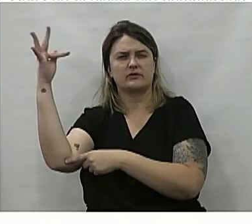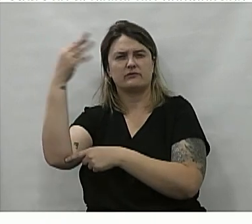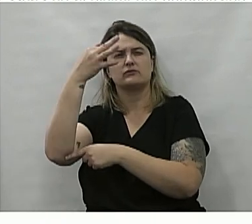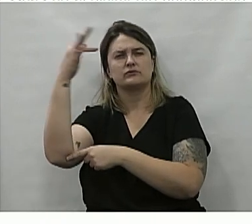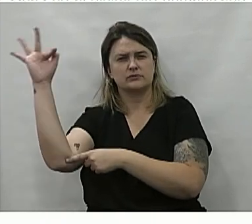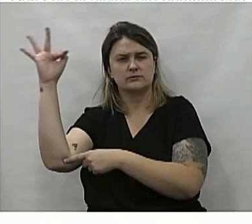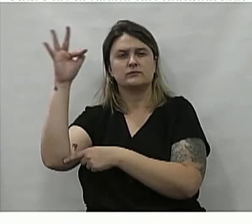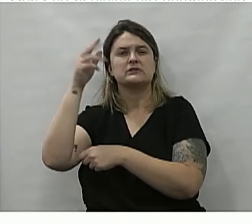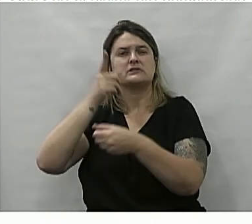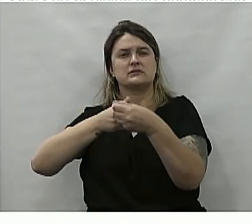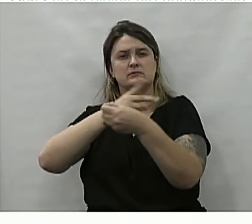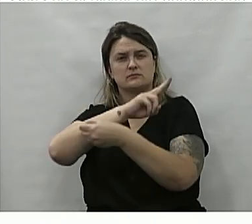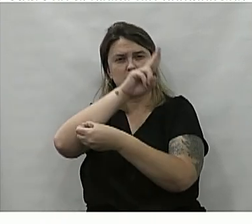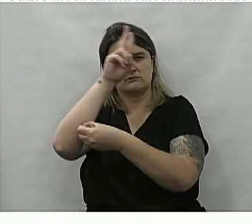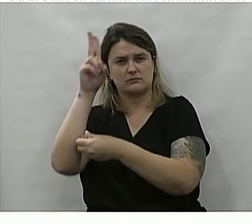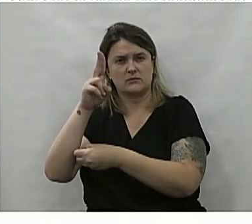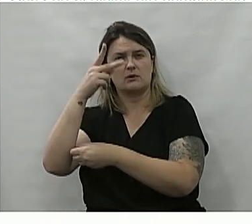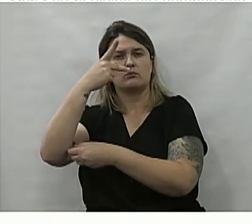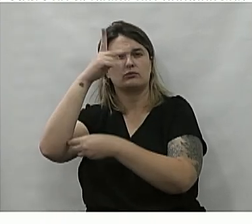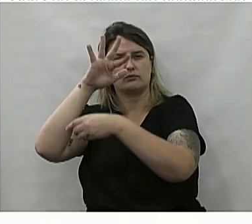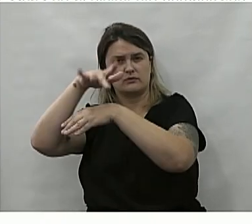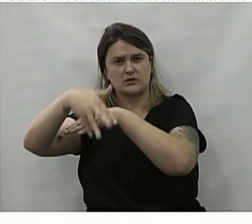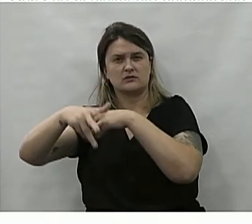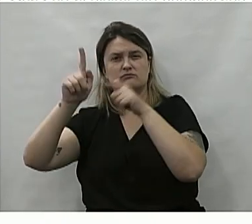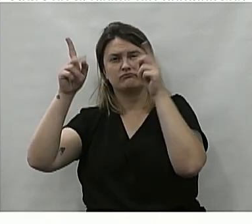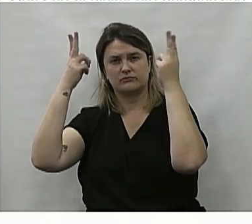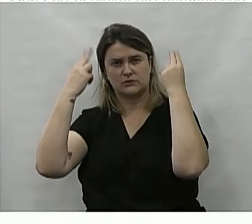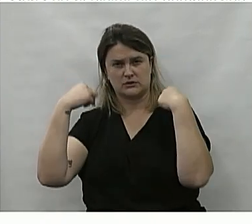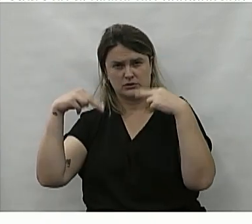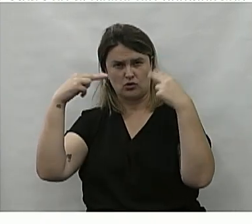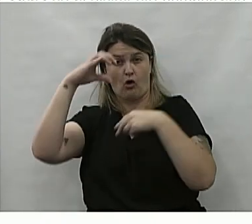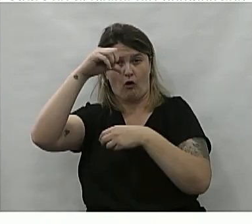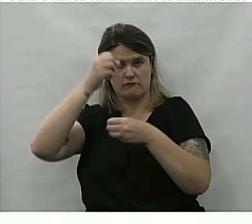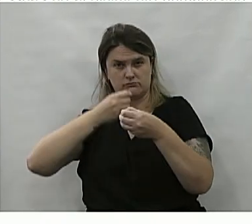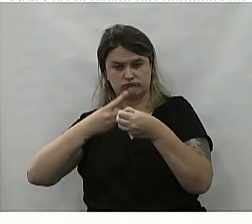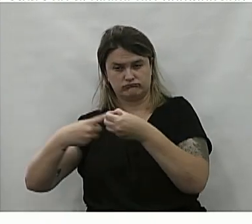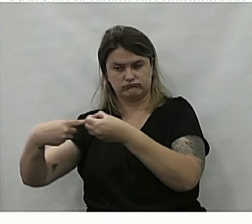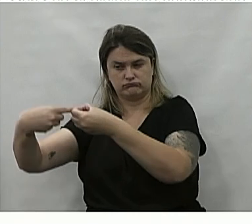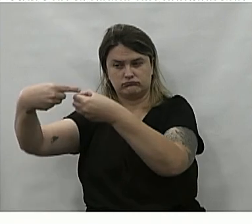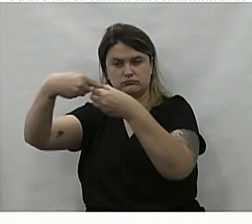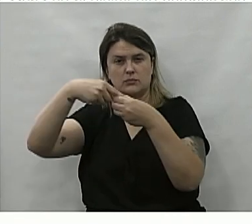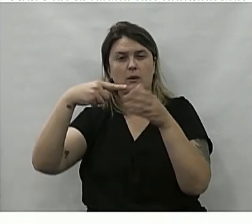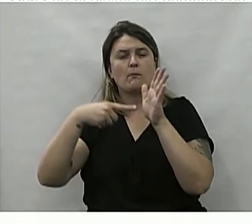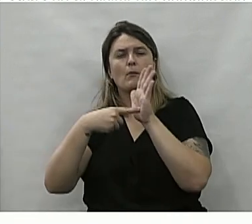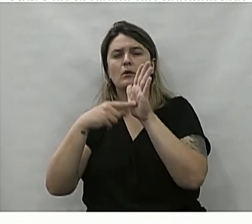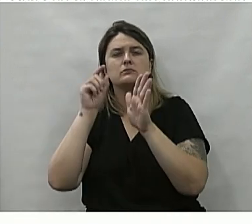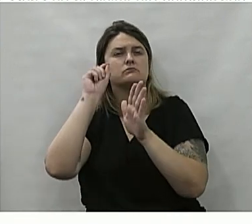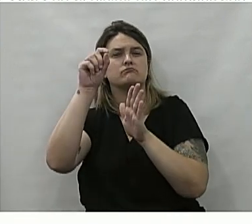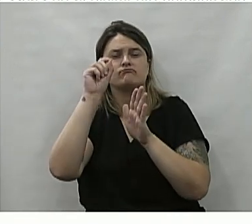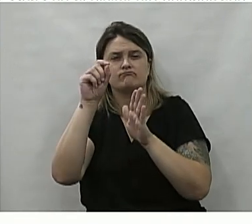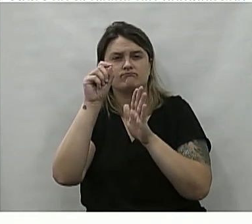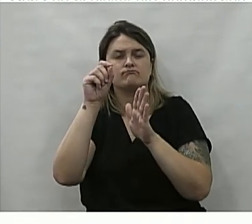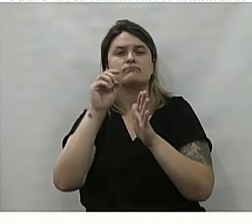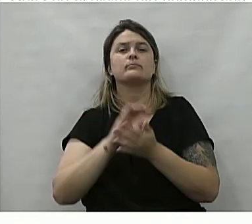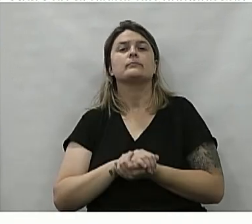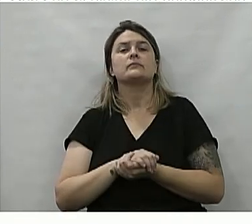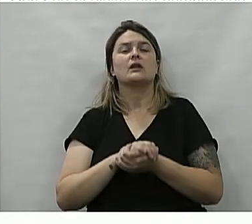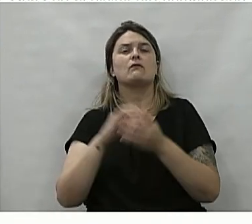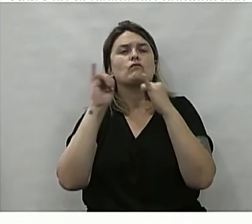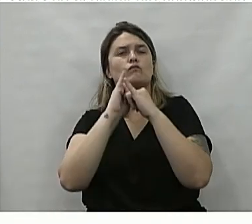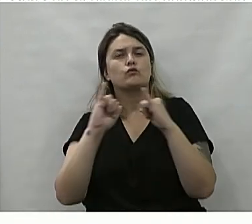Frontin União da Vitória Porto Vitória E General Carneiro Os resultados Demonstram De maneira Pormenorizada